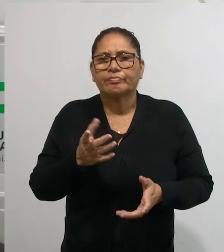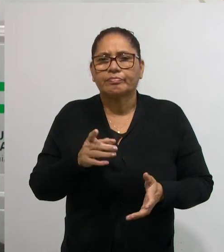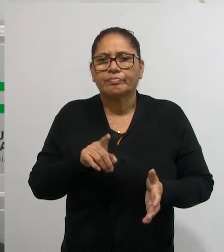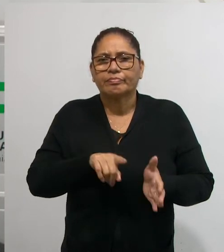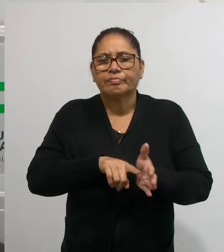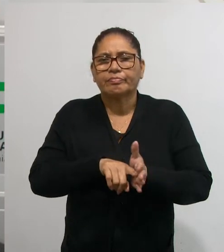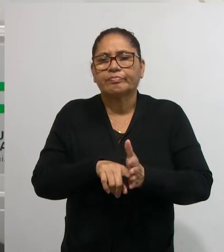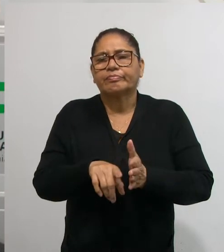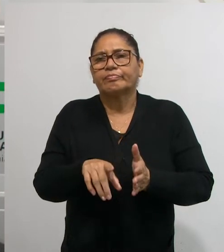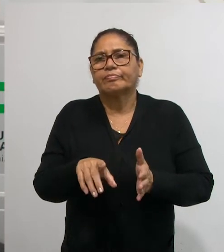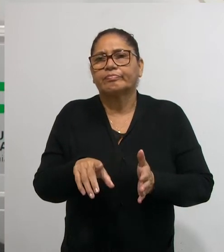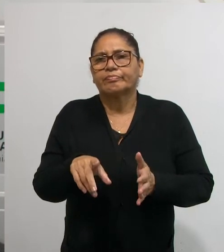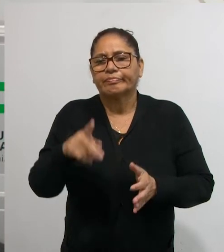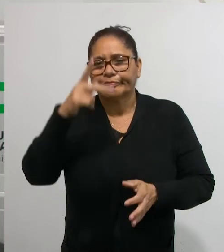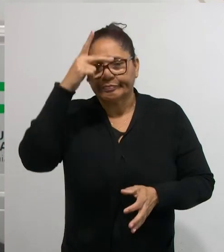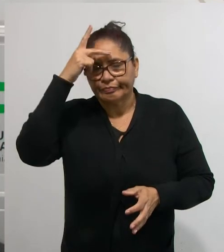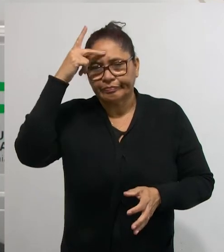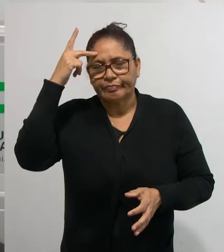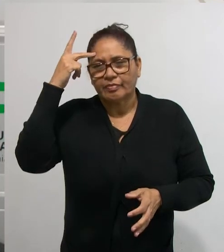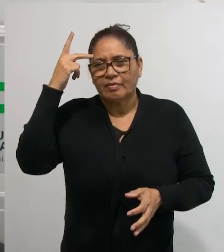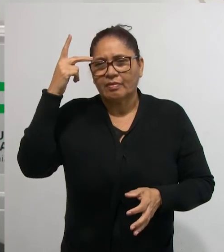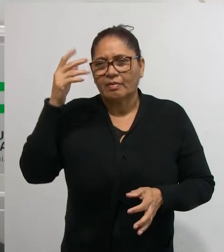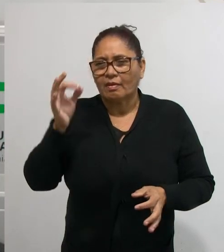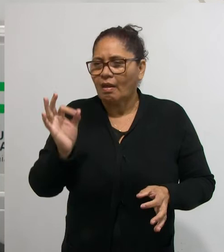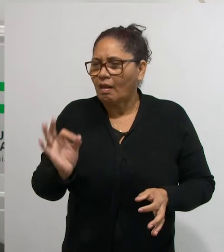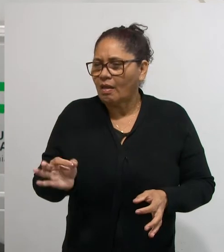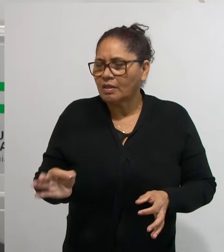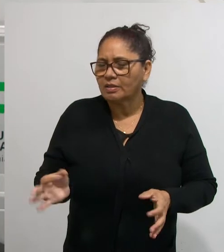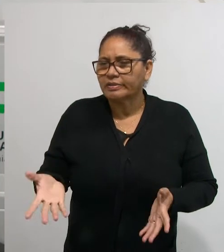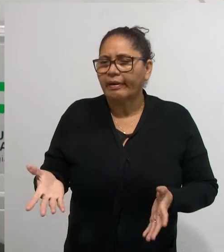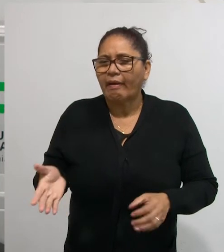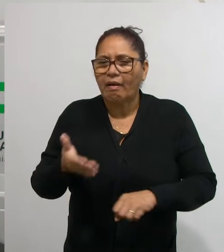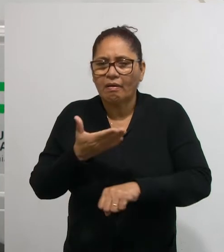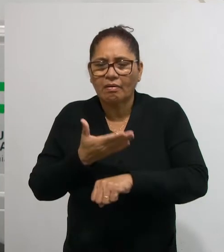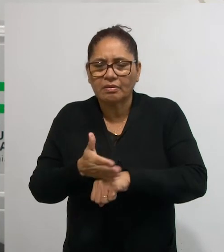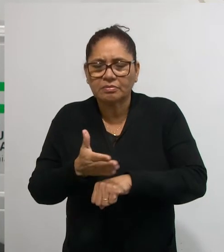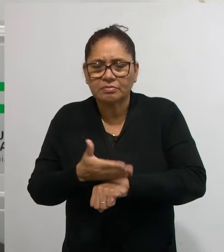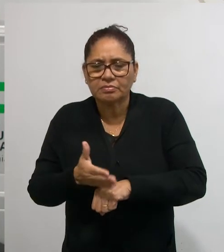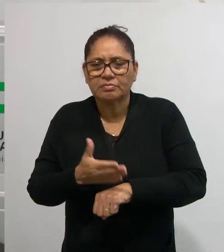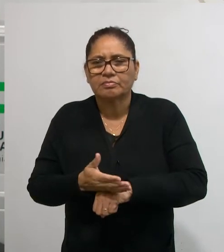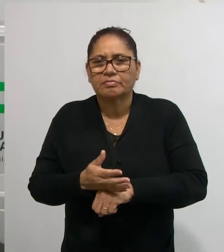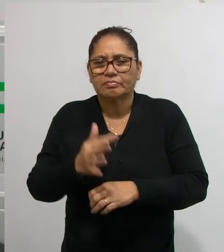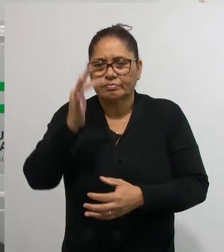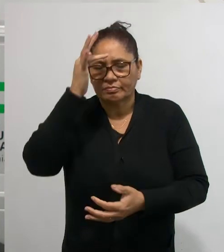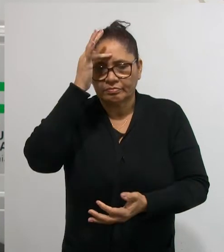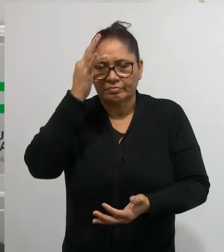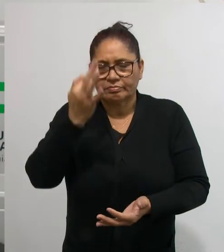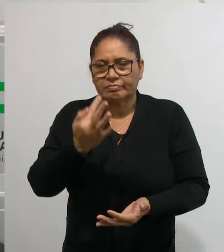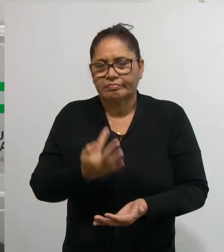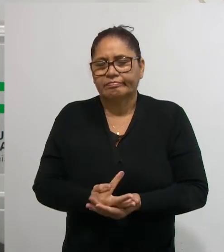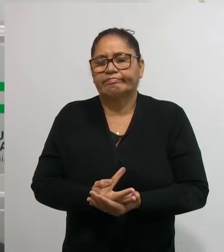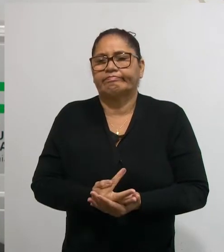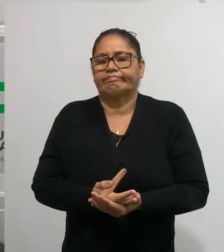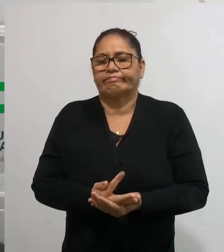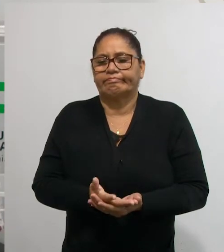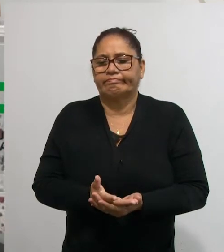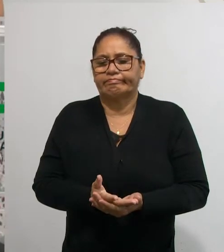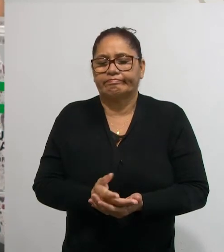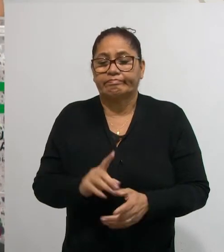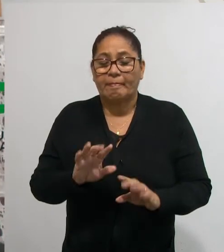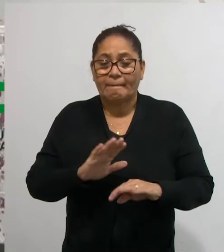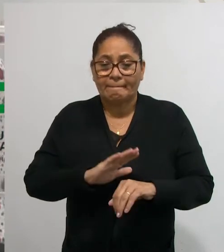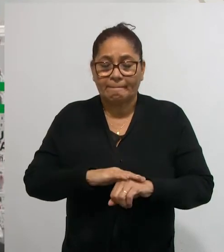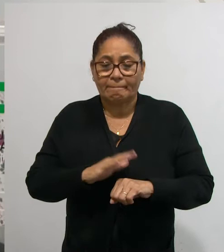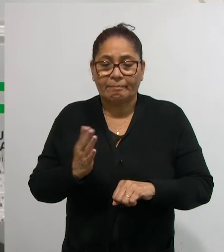da domesticação, de uma educação, uma prática educativa voltada para a fé, para a moral e para tudo mais. Já